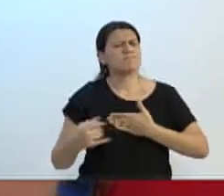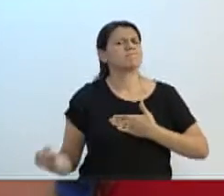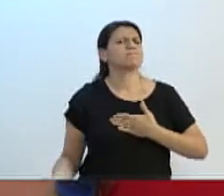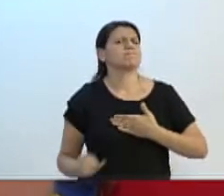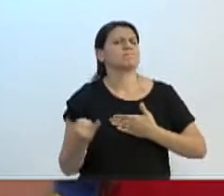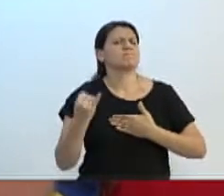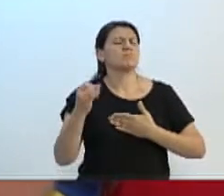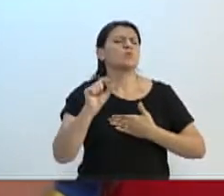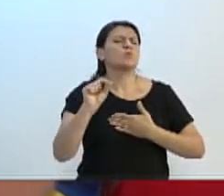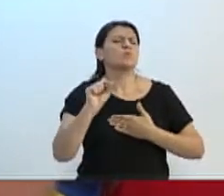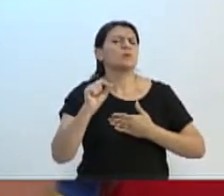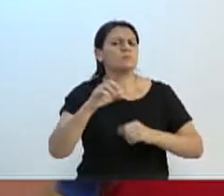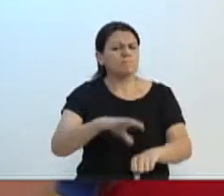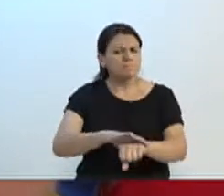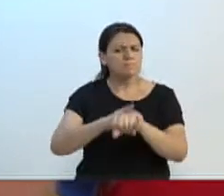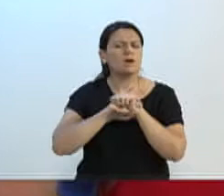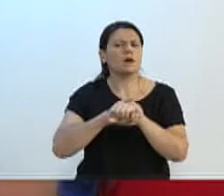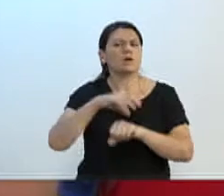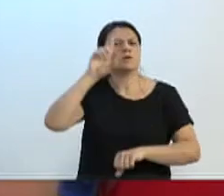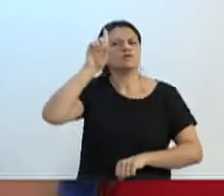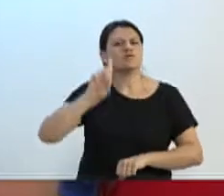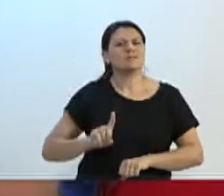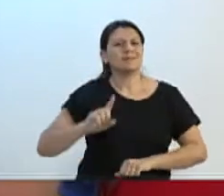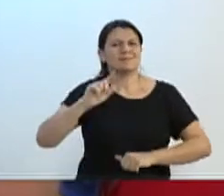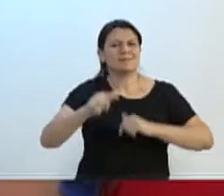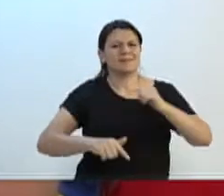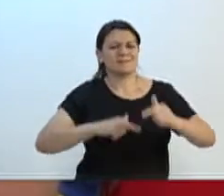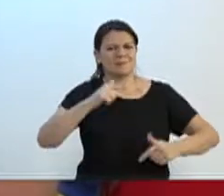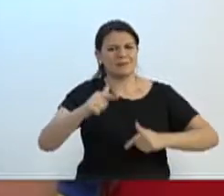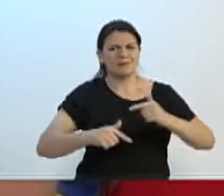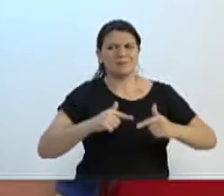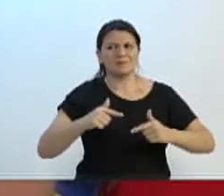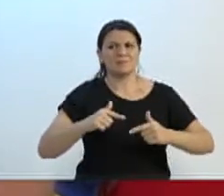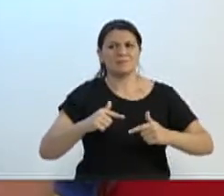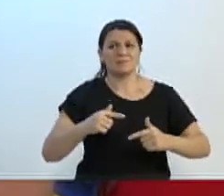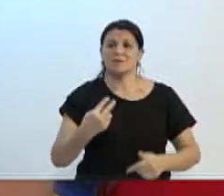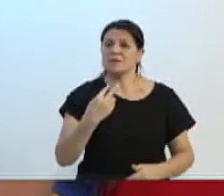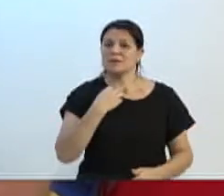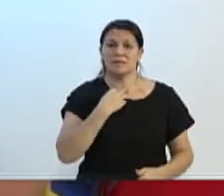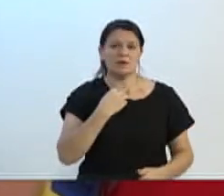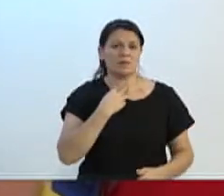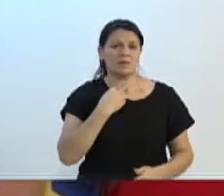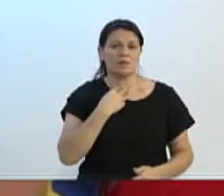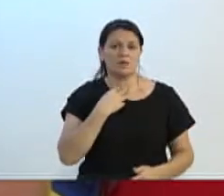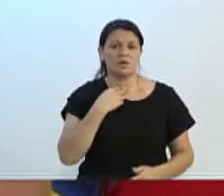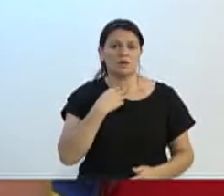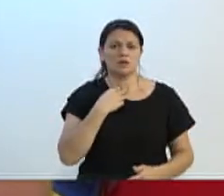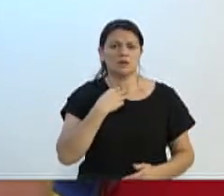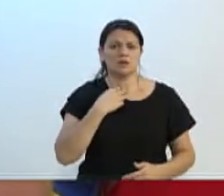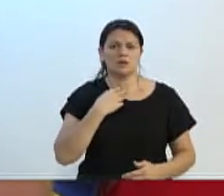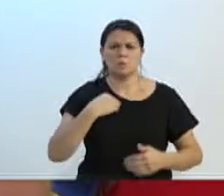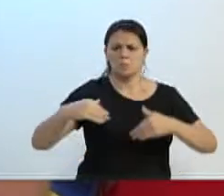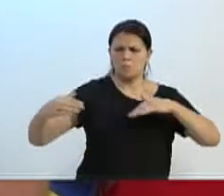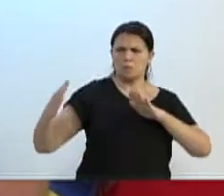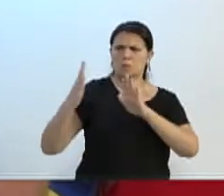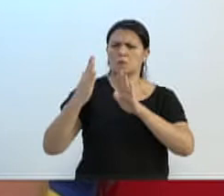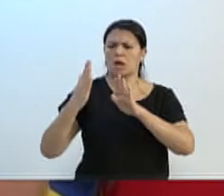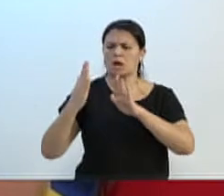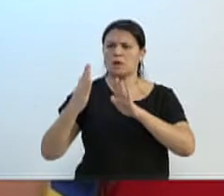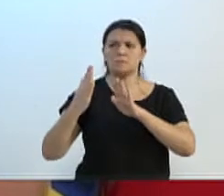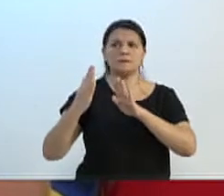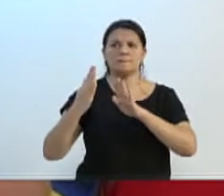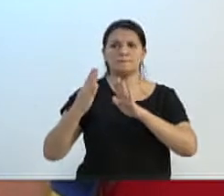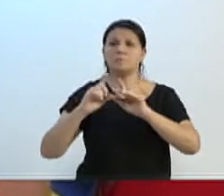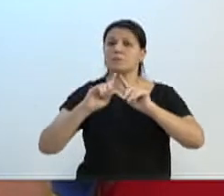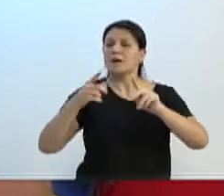é defender o direito da classe trabalhadora. E isso não pode ser visto como uma afronta, e sim com